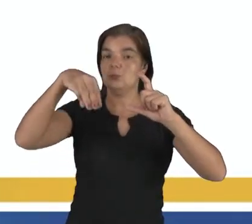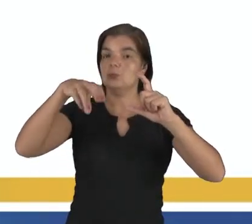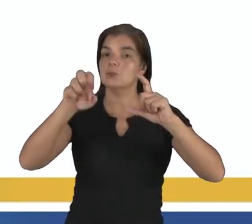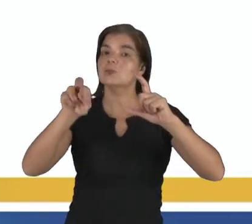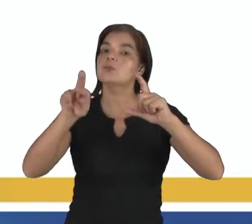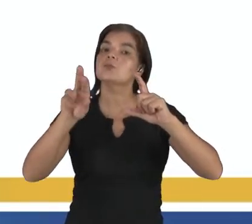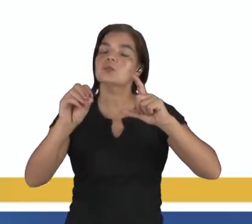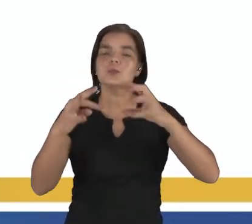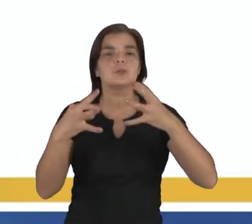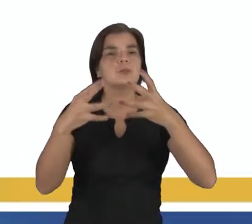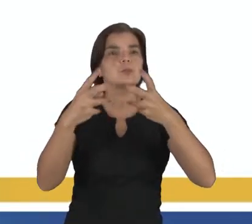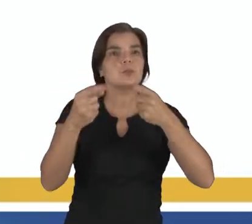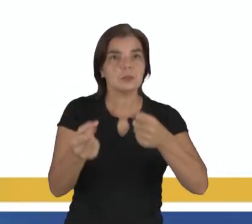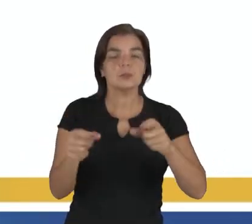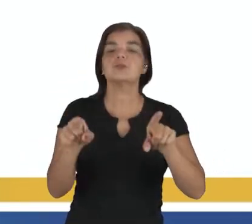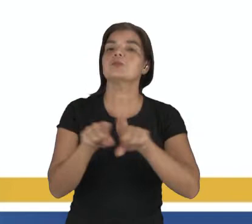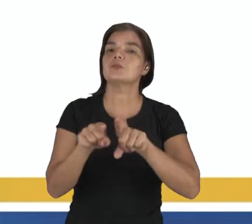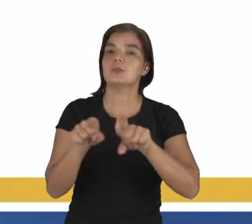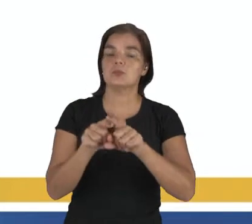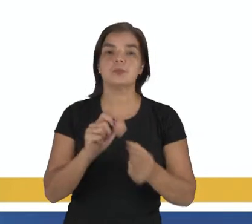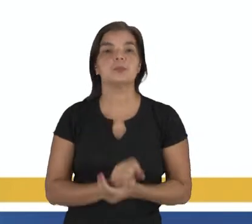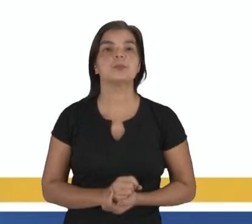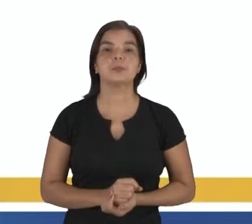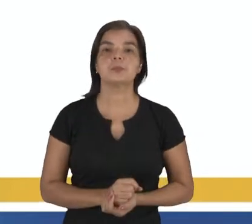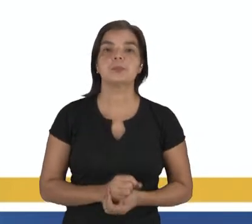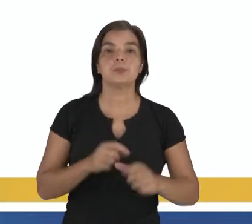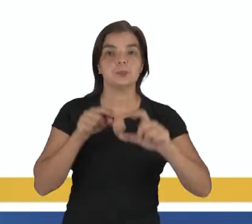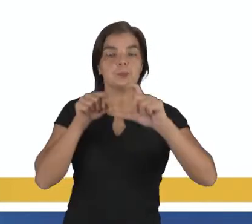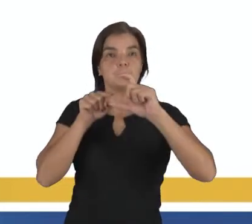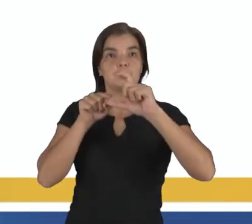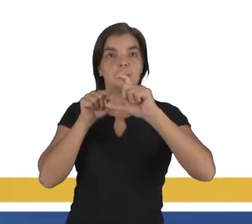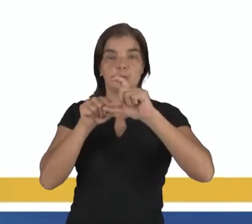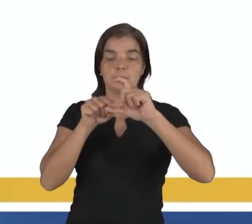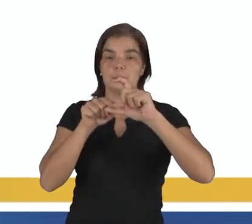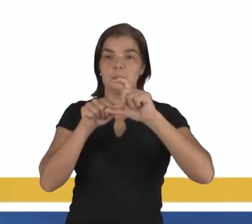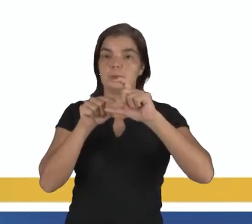o que está todo ele marcado em seu ponto.